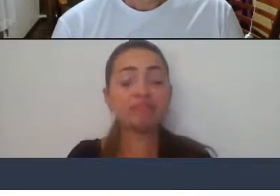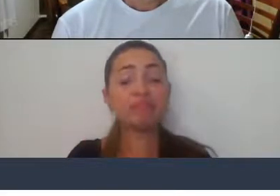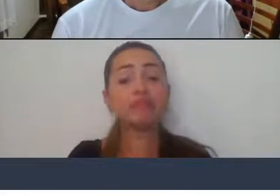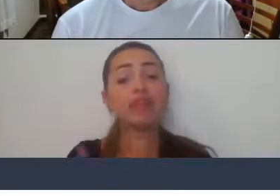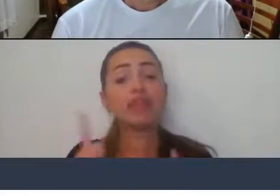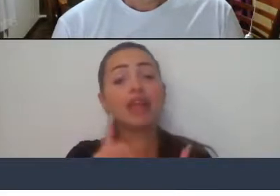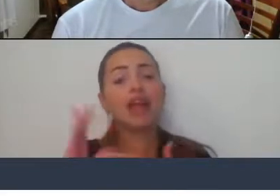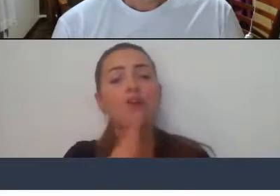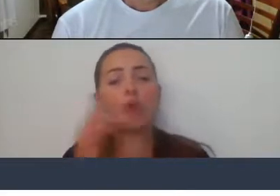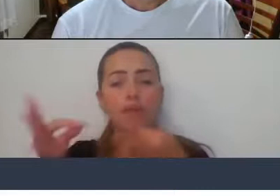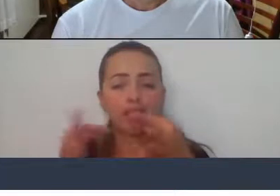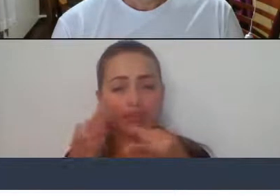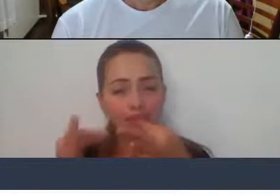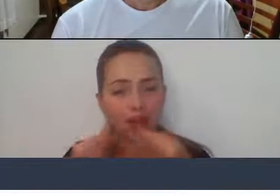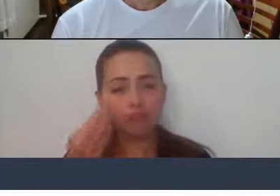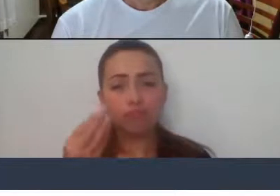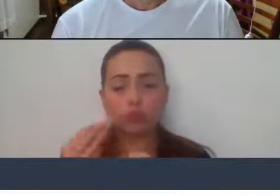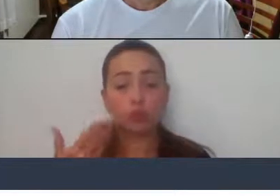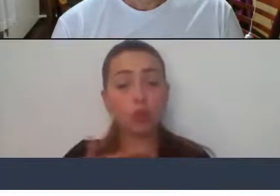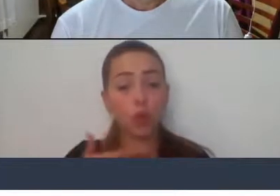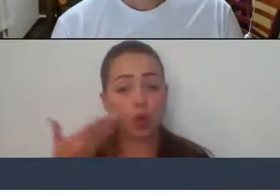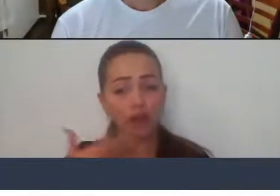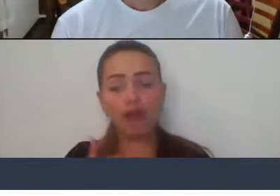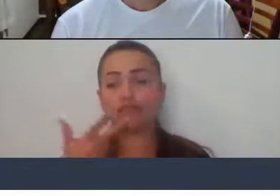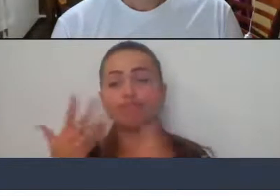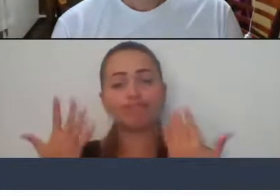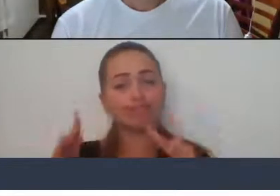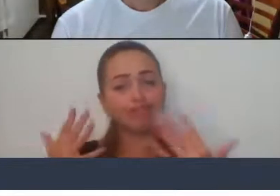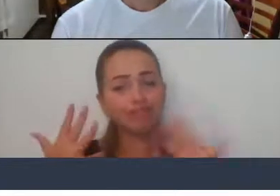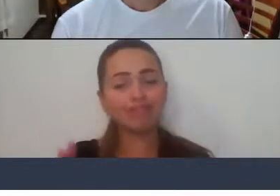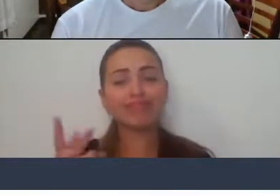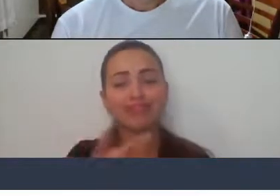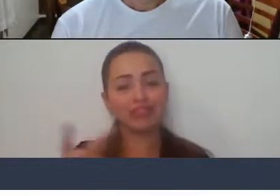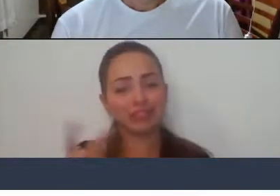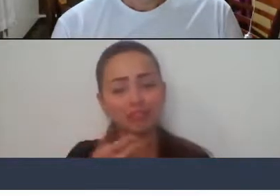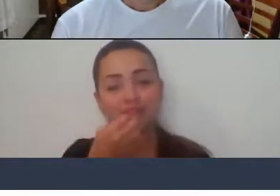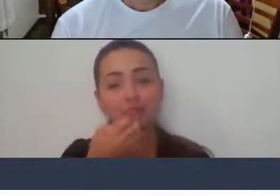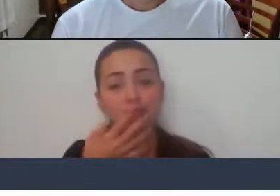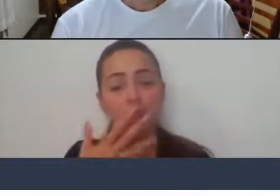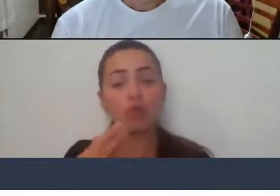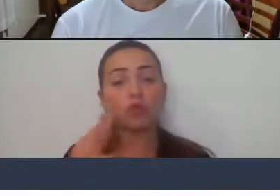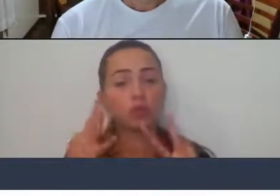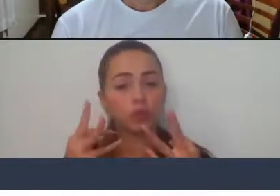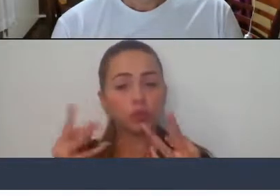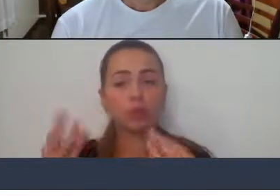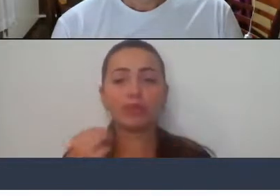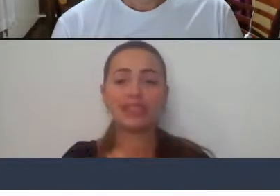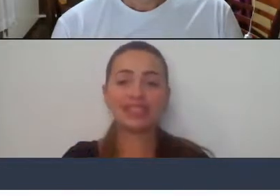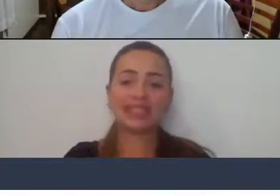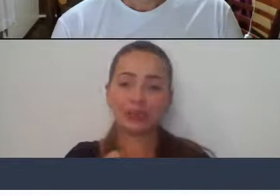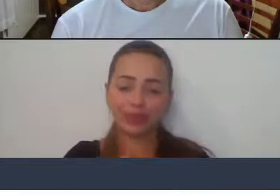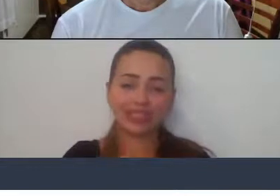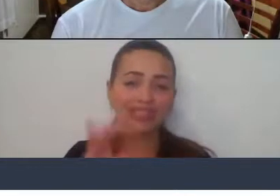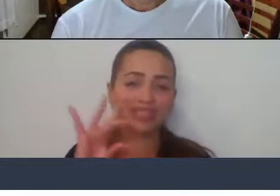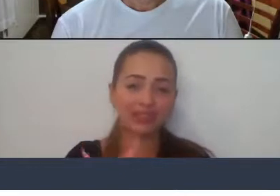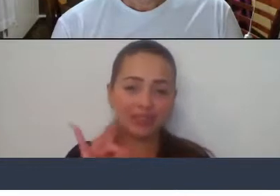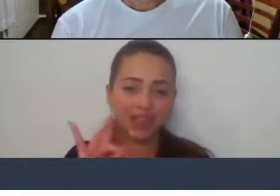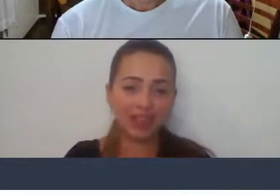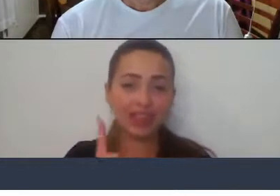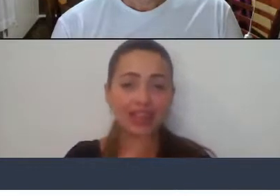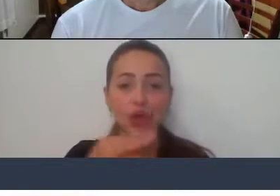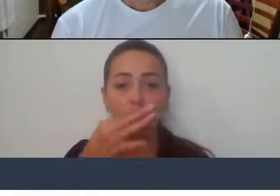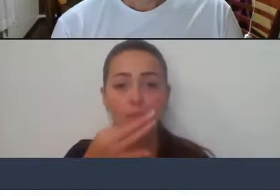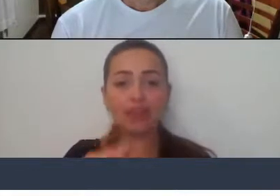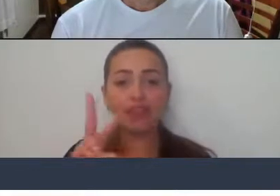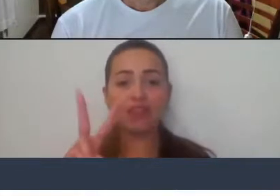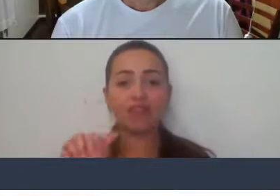alguns comentários aqui, muitos colegas saudando vocês, né, e todo mundo com muita saudade, realmente. Aí temos aqui um comentário do